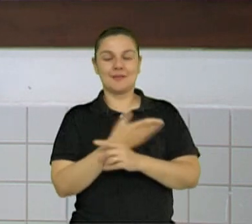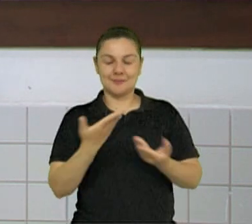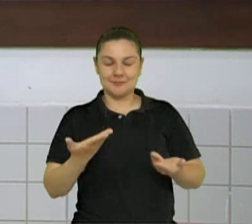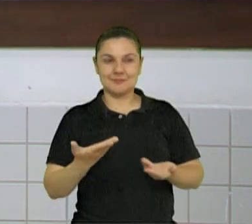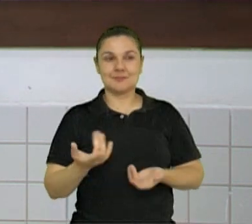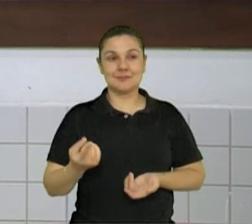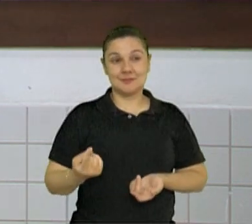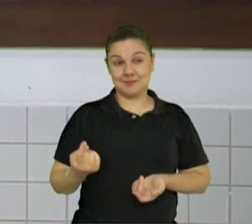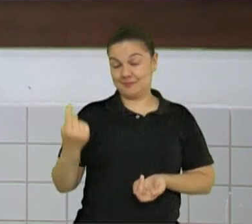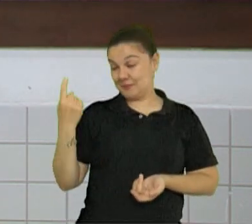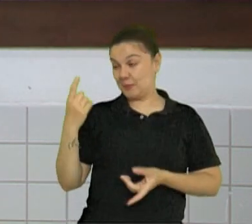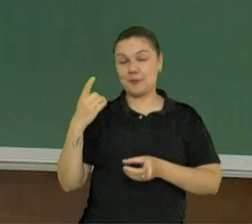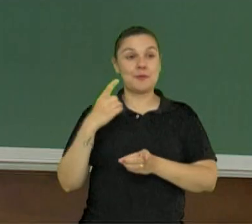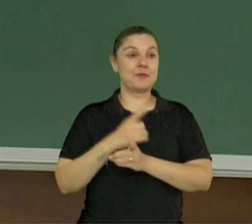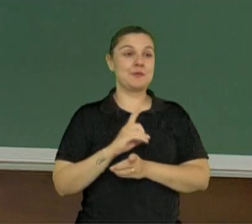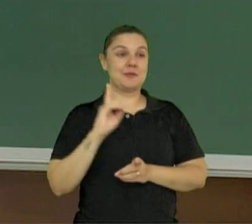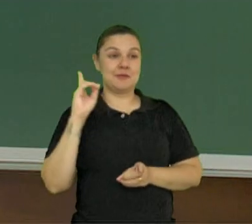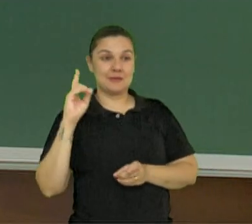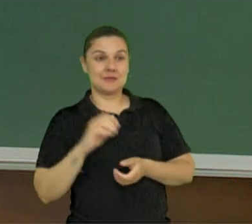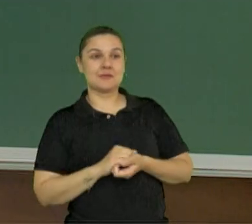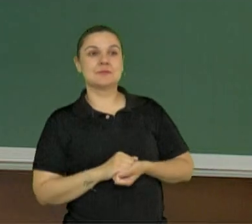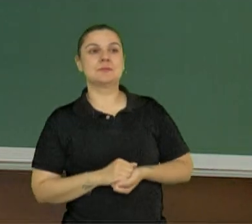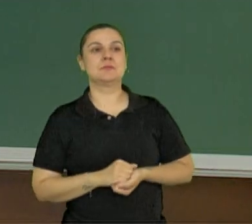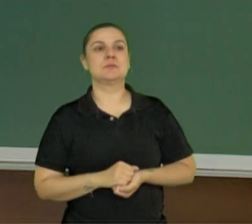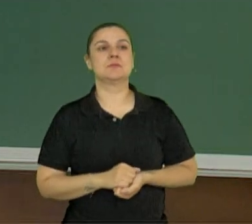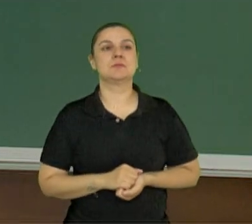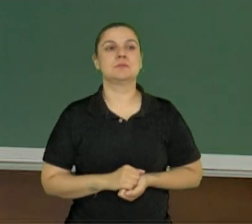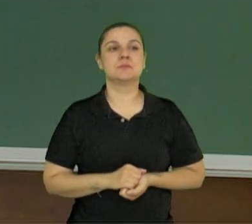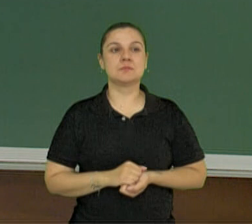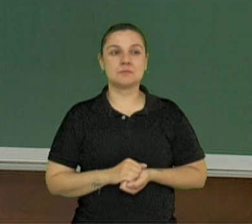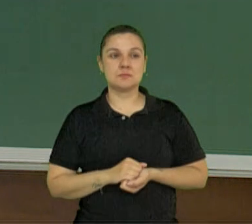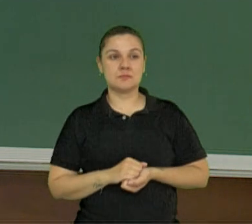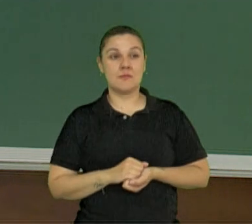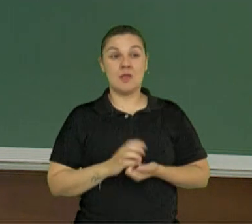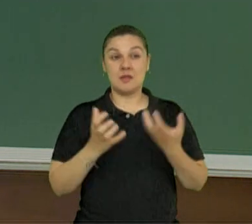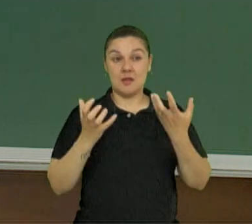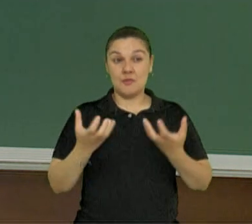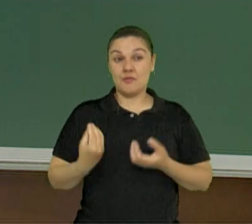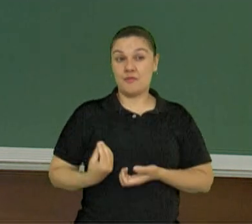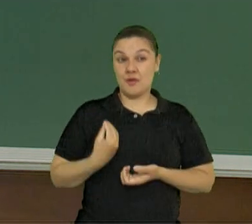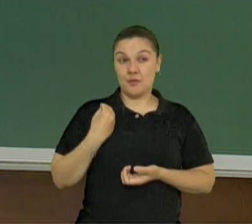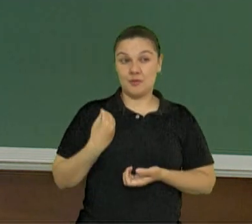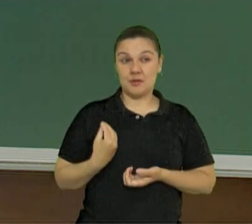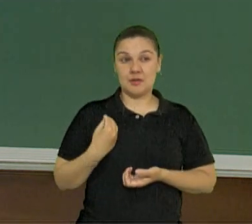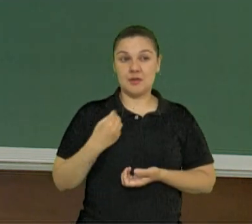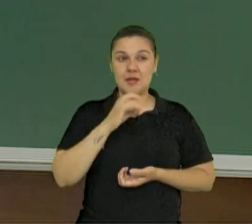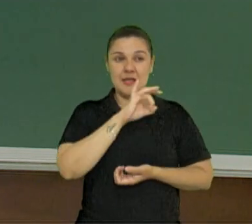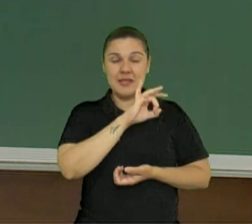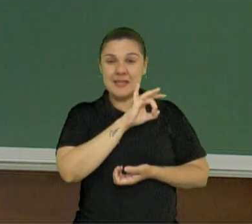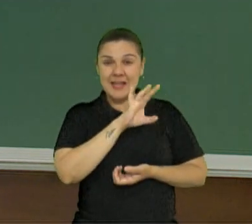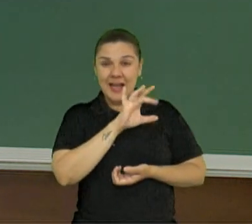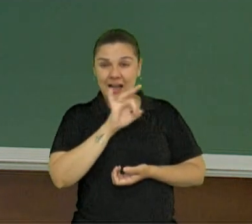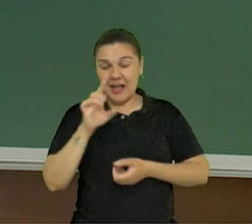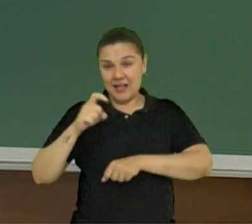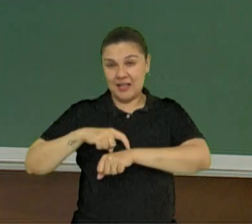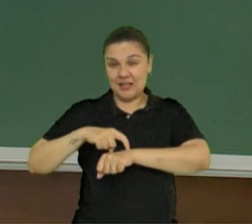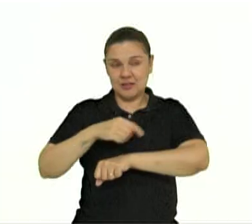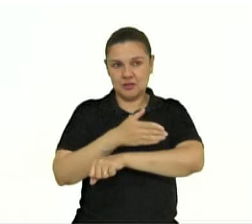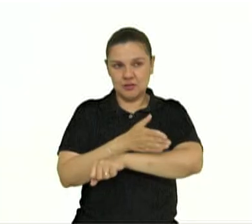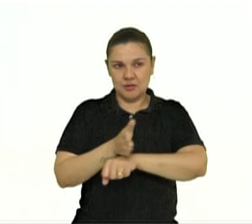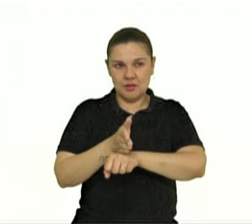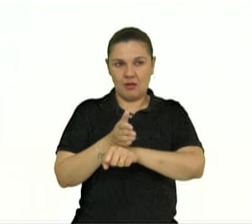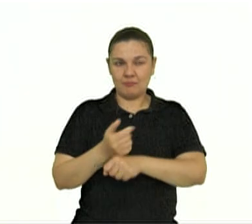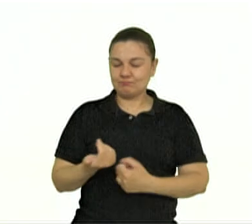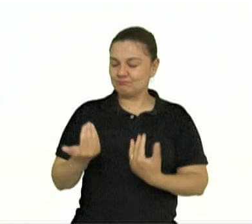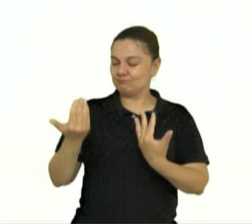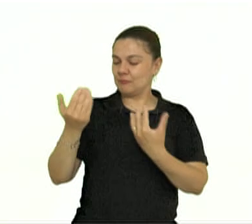Então, isso que nós vamos pesquisar aqui nos nossos versos. Quero vivê-lo em cada vão momento, e em